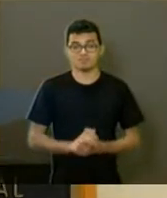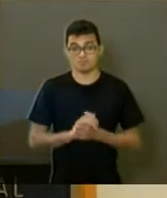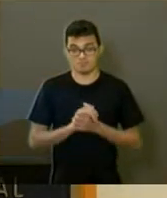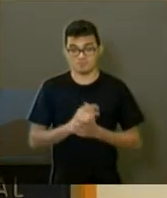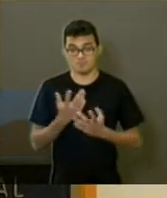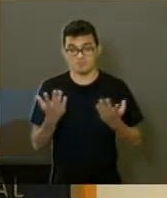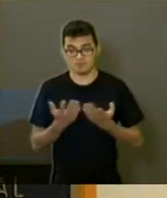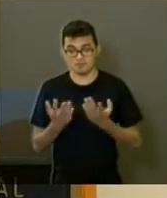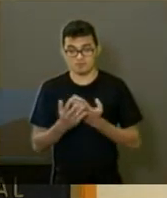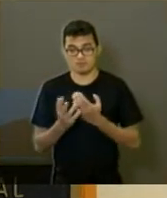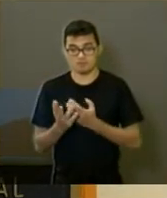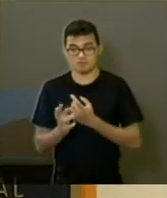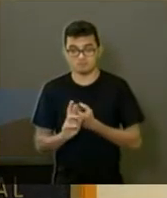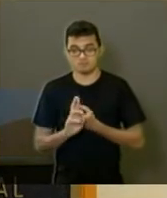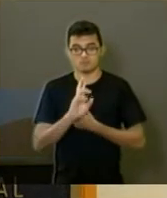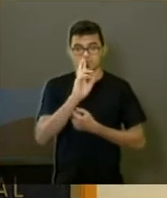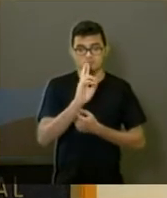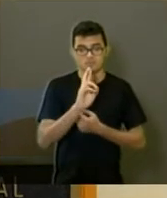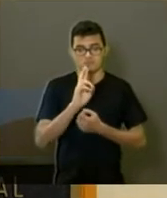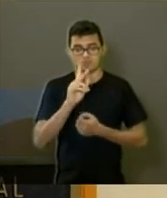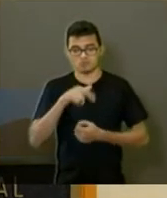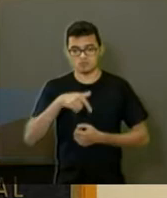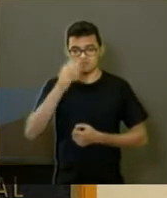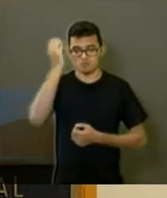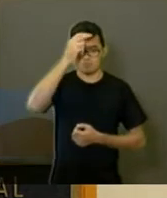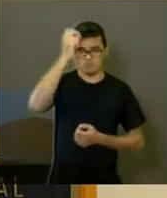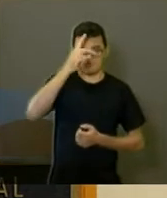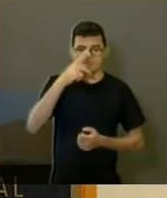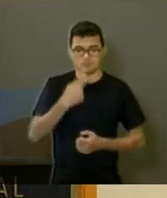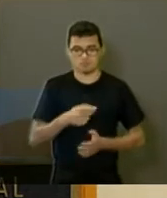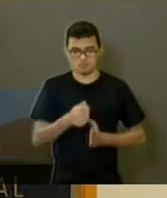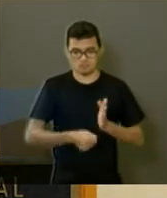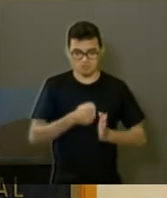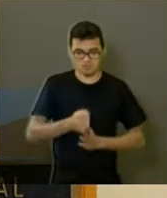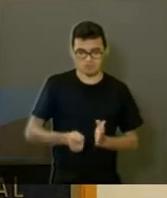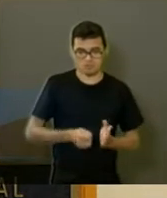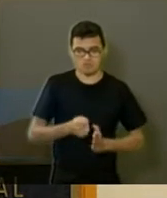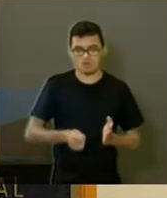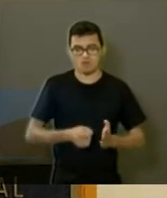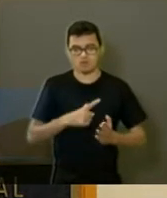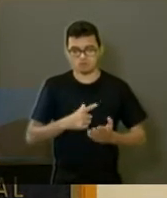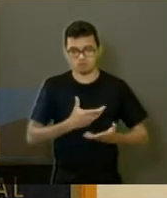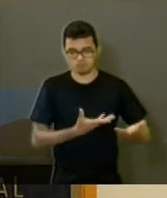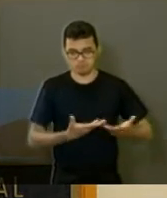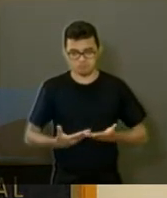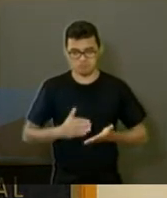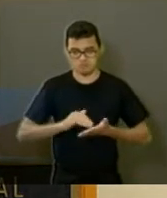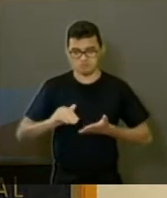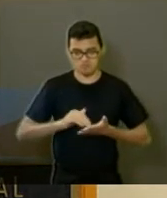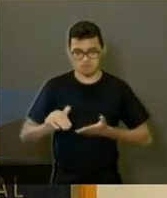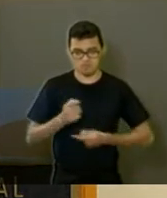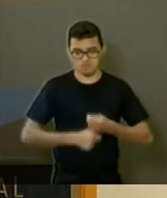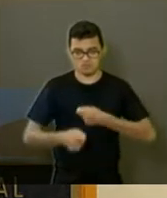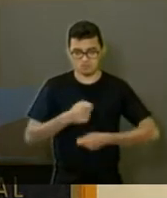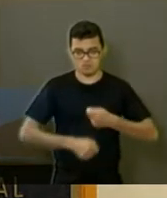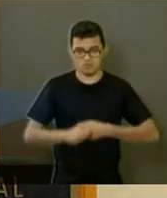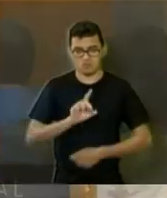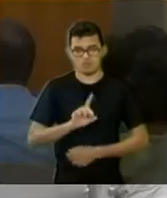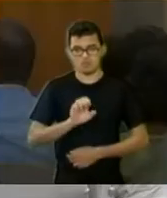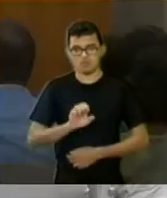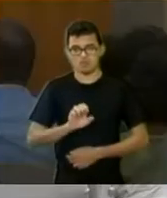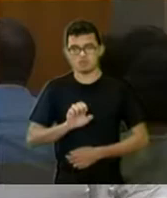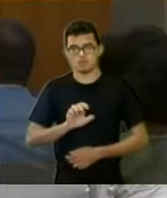Representando Marcelo Barbieri, o prefeito de Araraquara, com a palavra o secretário municipal de administração, Delor Gismano.